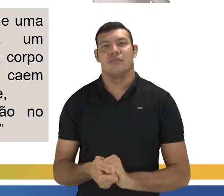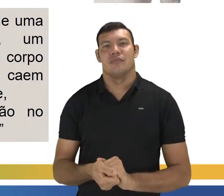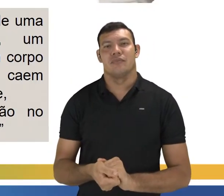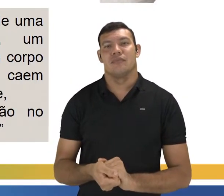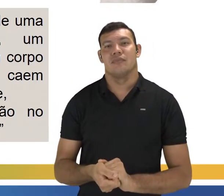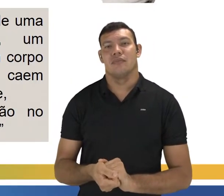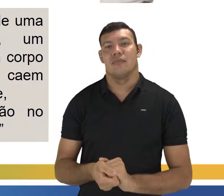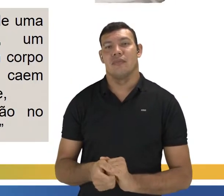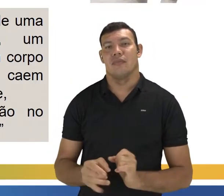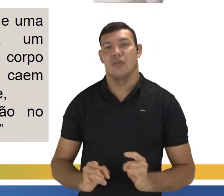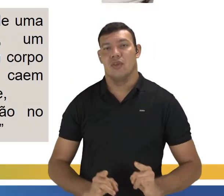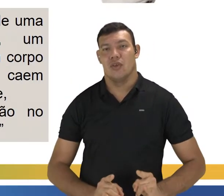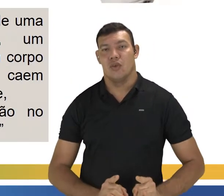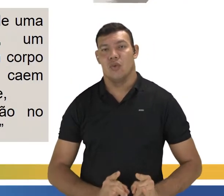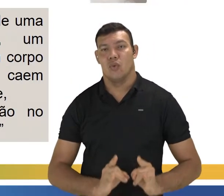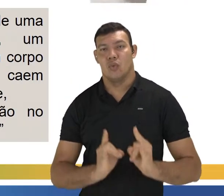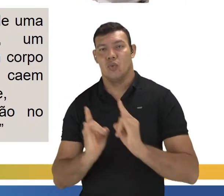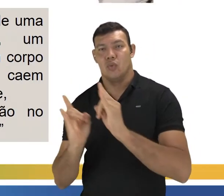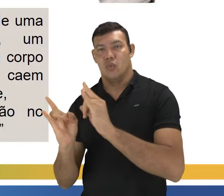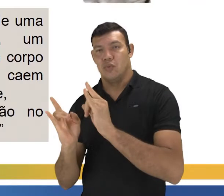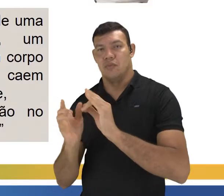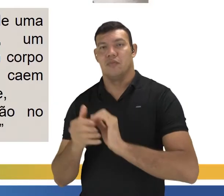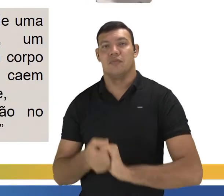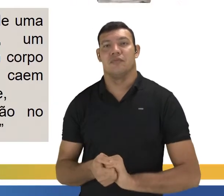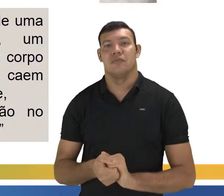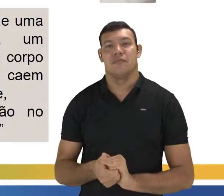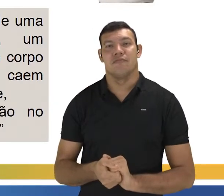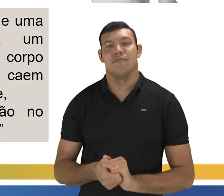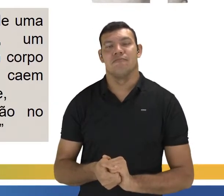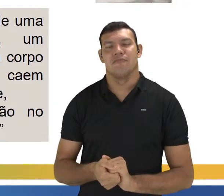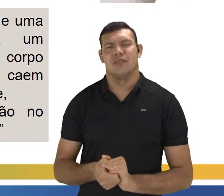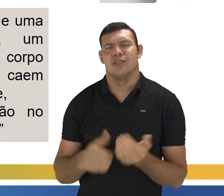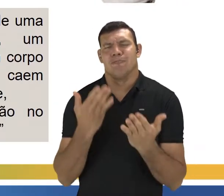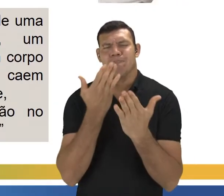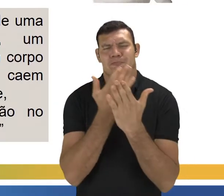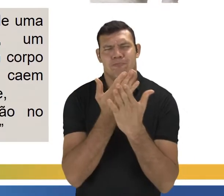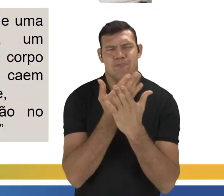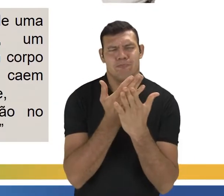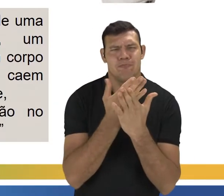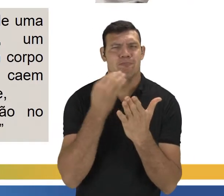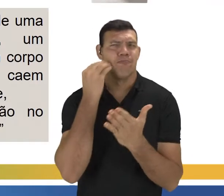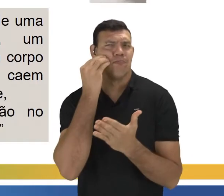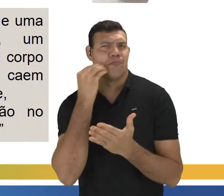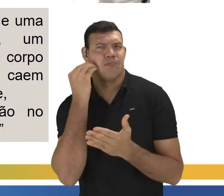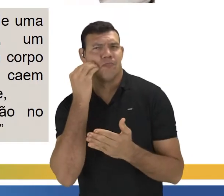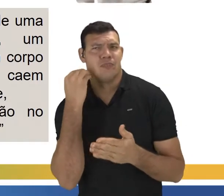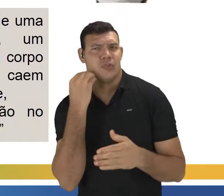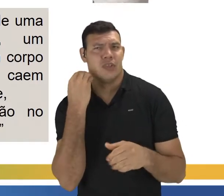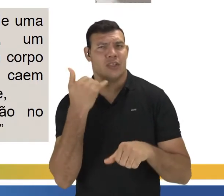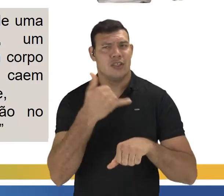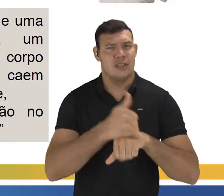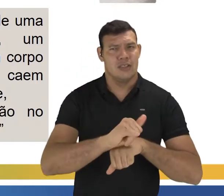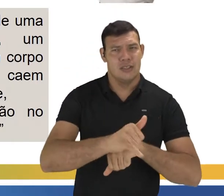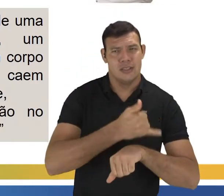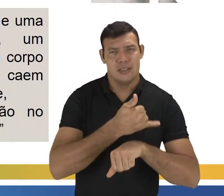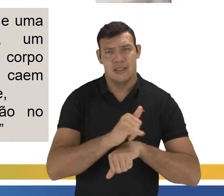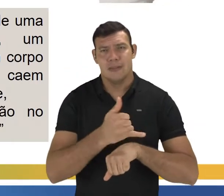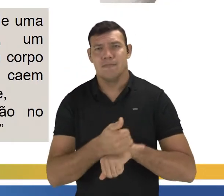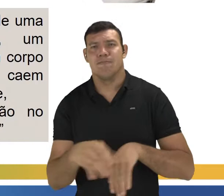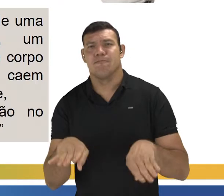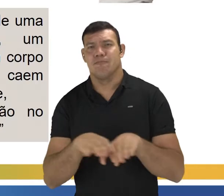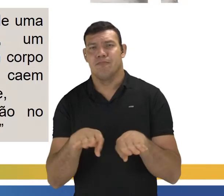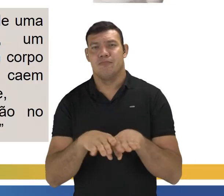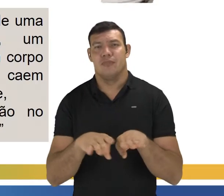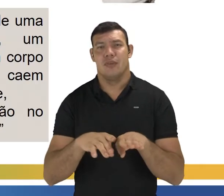então assim estudando a queda dos corpos através sofisticadas técnicas experimentais e de medição galileu chegou à